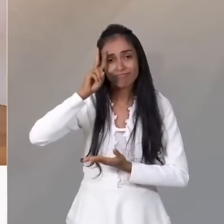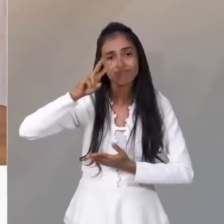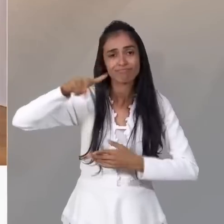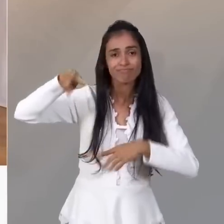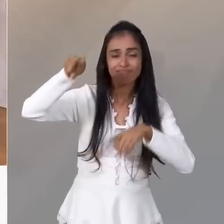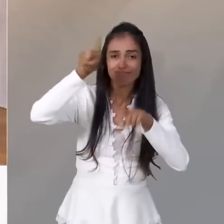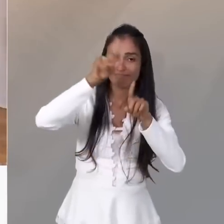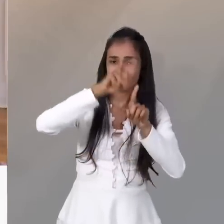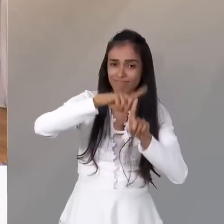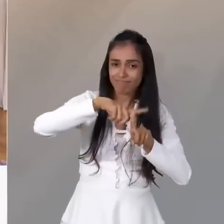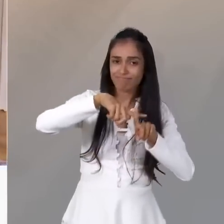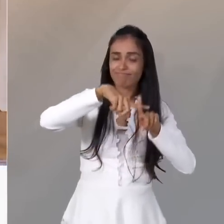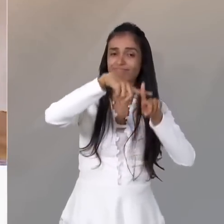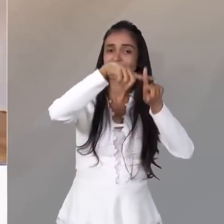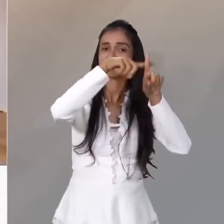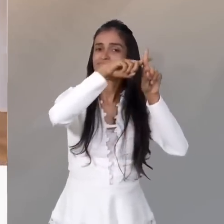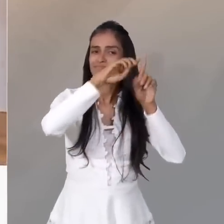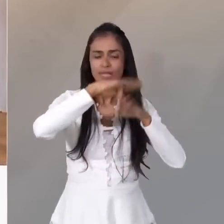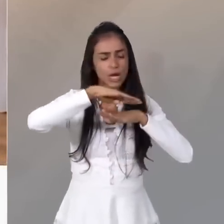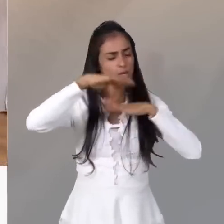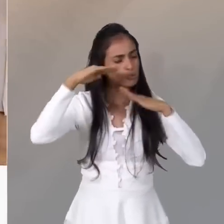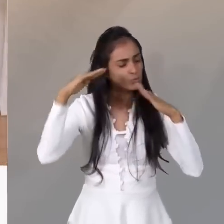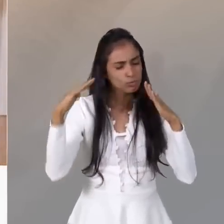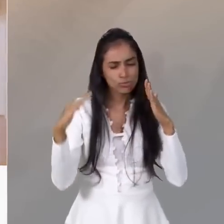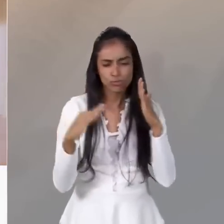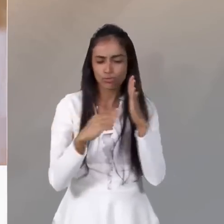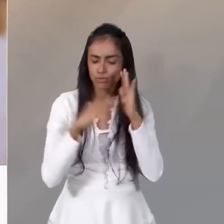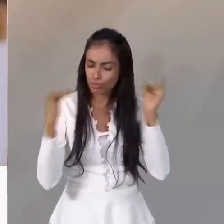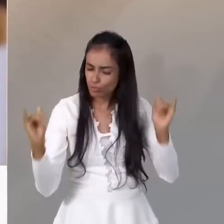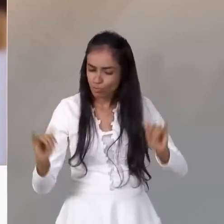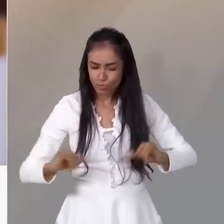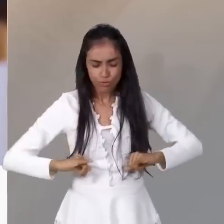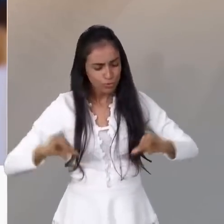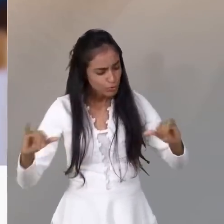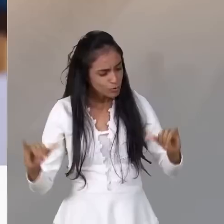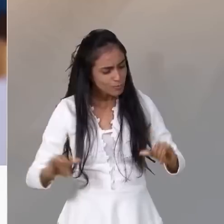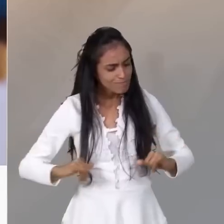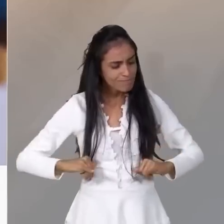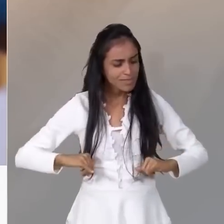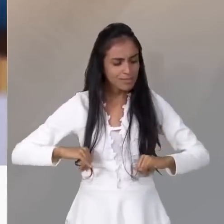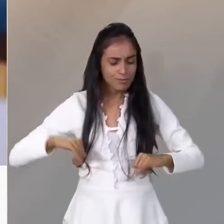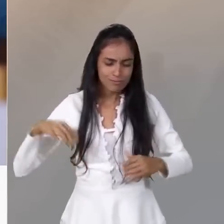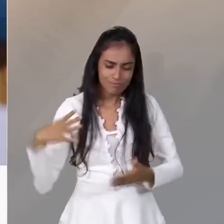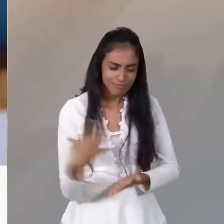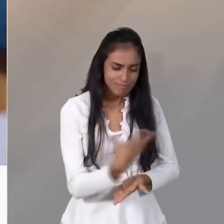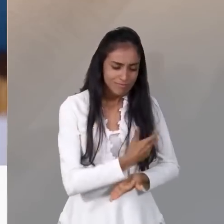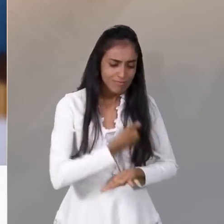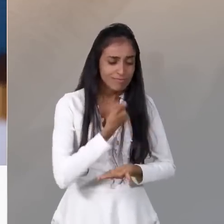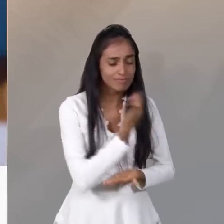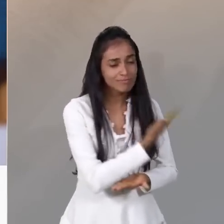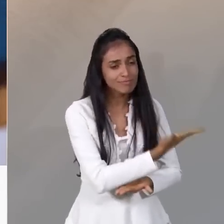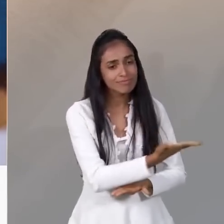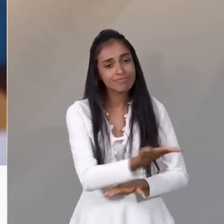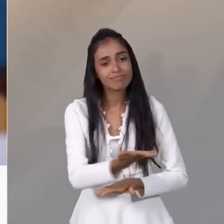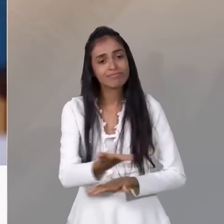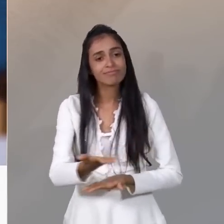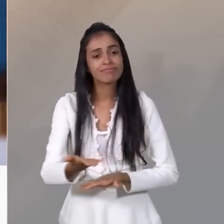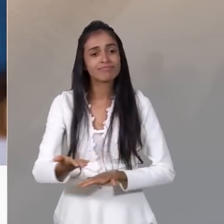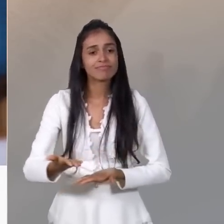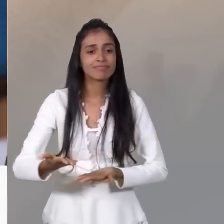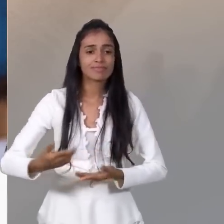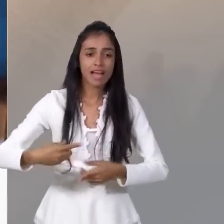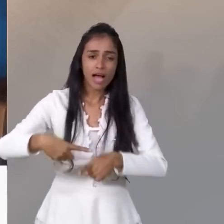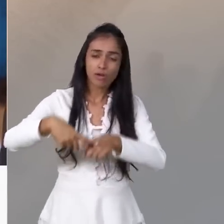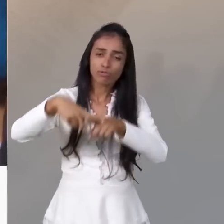vem escutar o que eu fiz por ti, tudo que